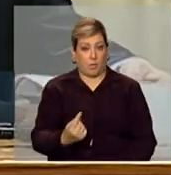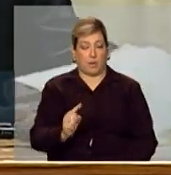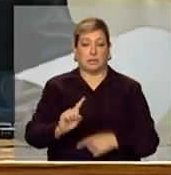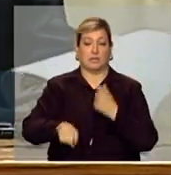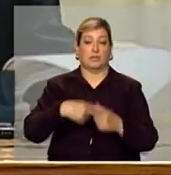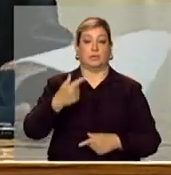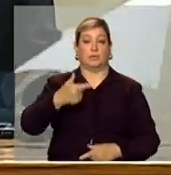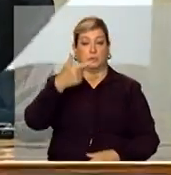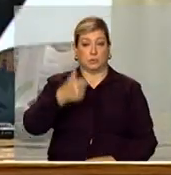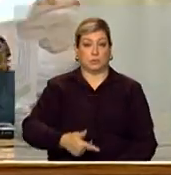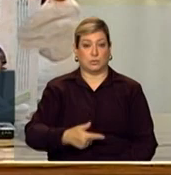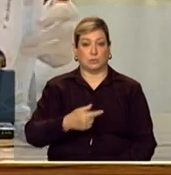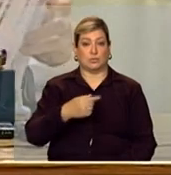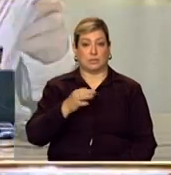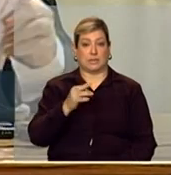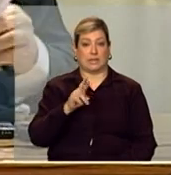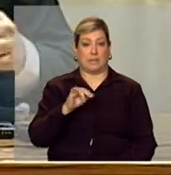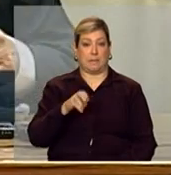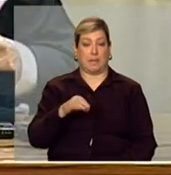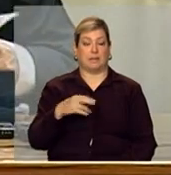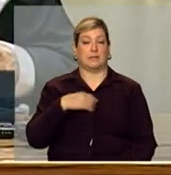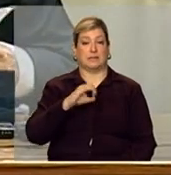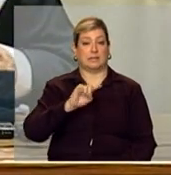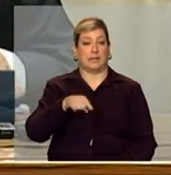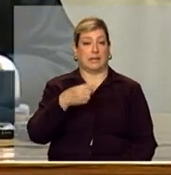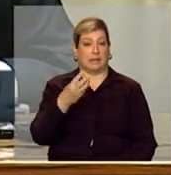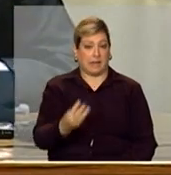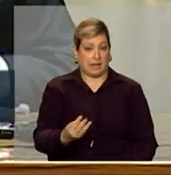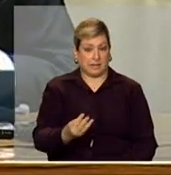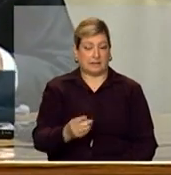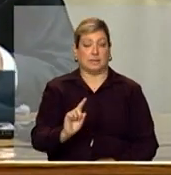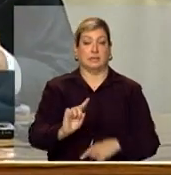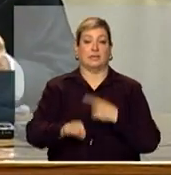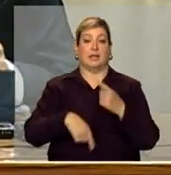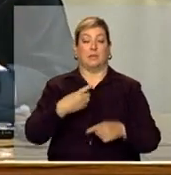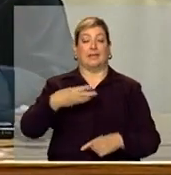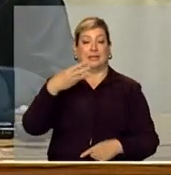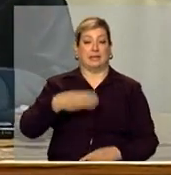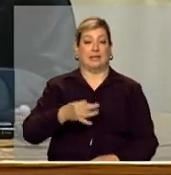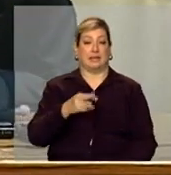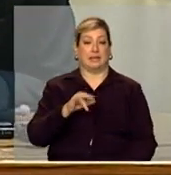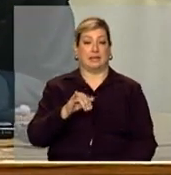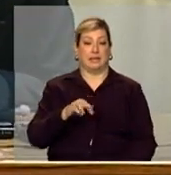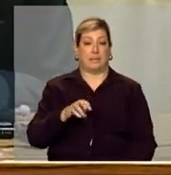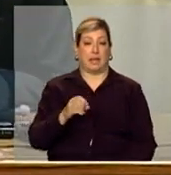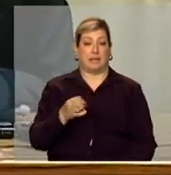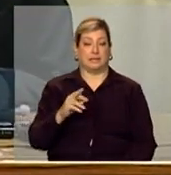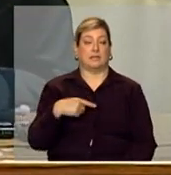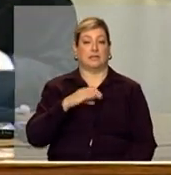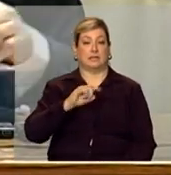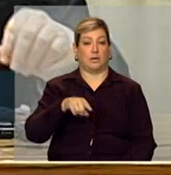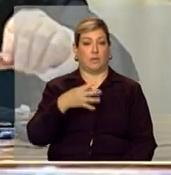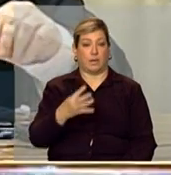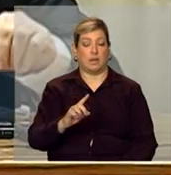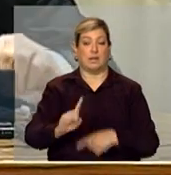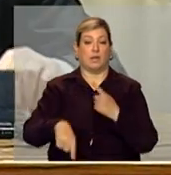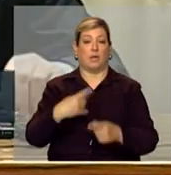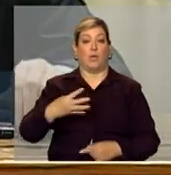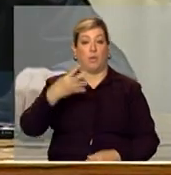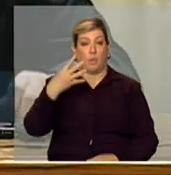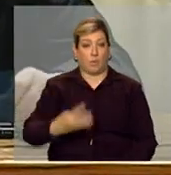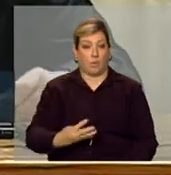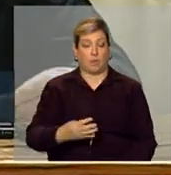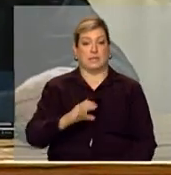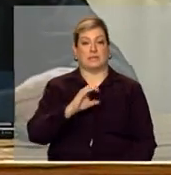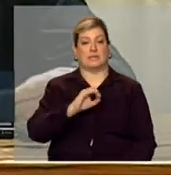trimestre foi 03 no terceiro trimestre 04 e no quarto trimestre